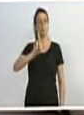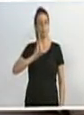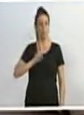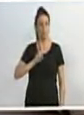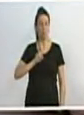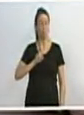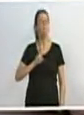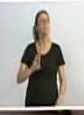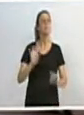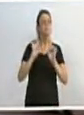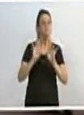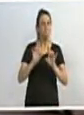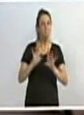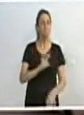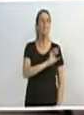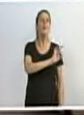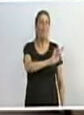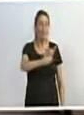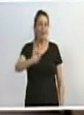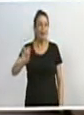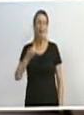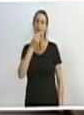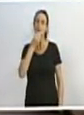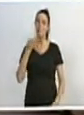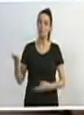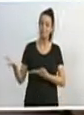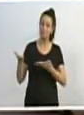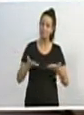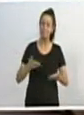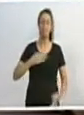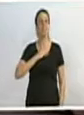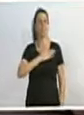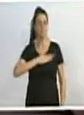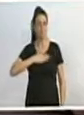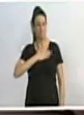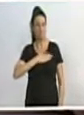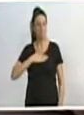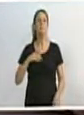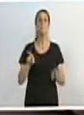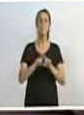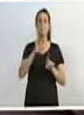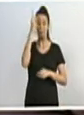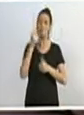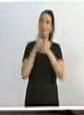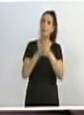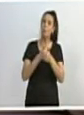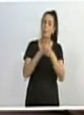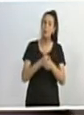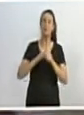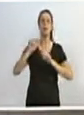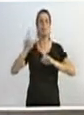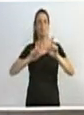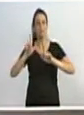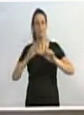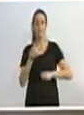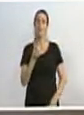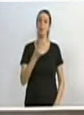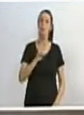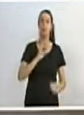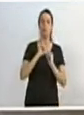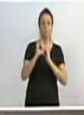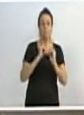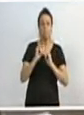em especial, saudar cada um dos senhoras e senhores presentes, aqueles que nos acompanham pela TVL, pela internet, aqui no plenário. Quero já